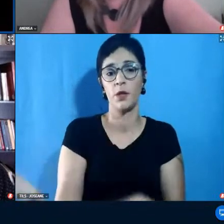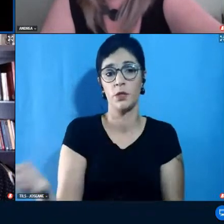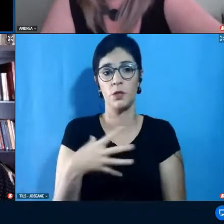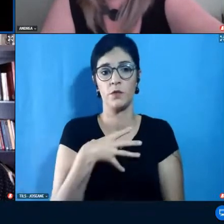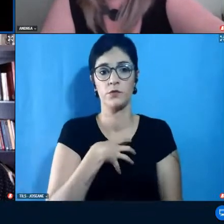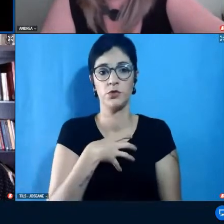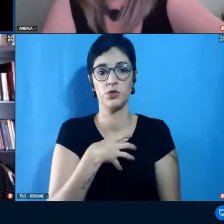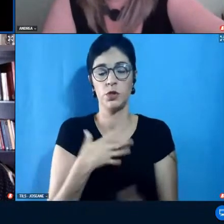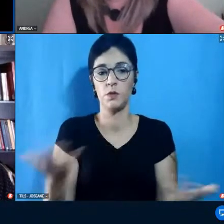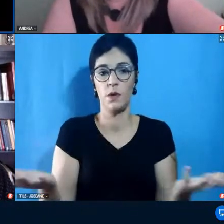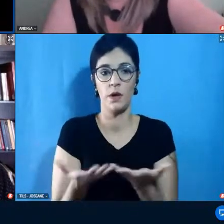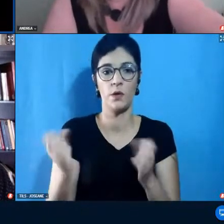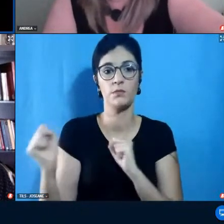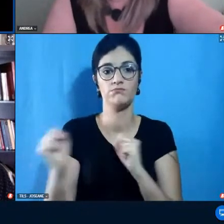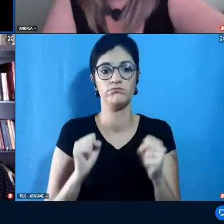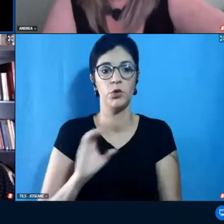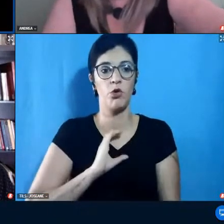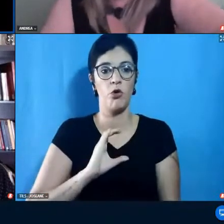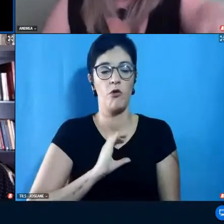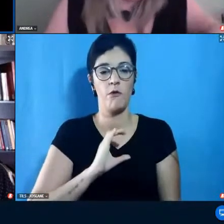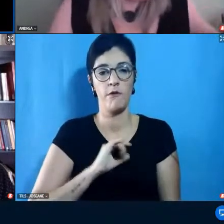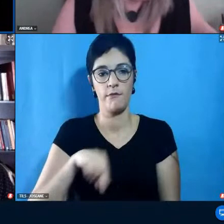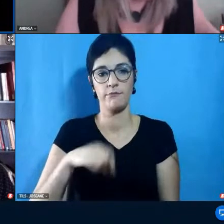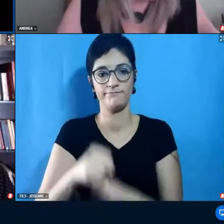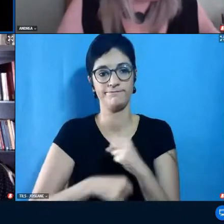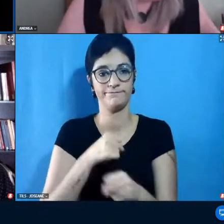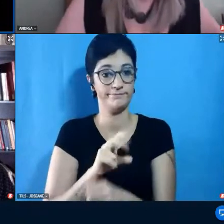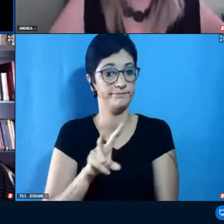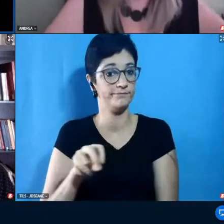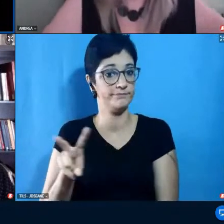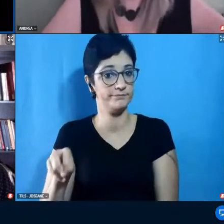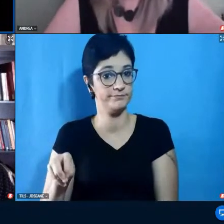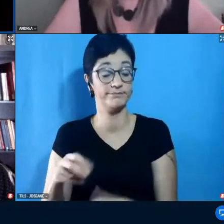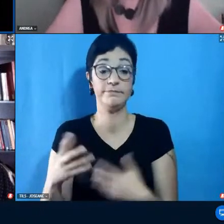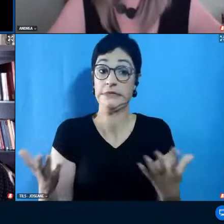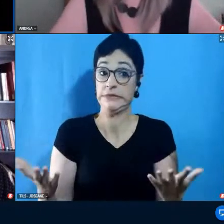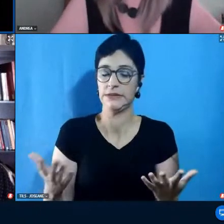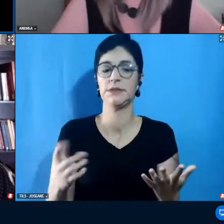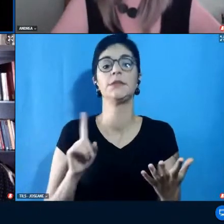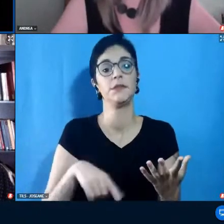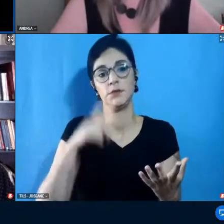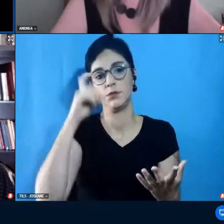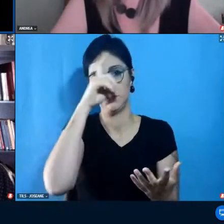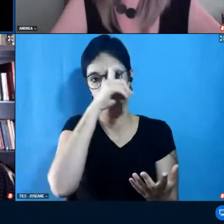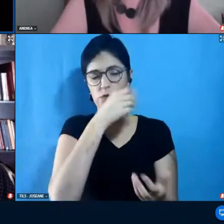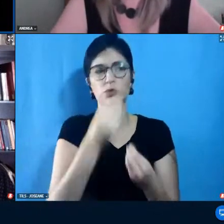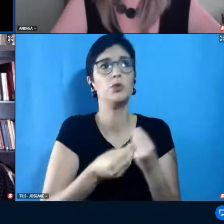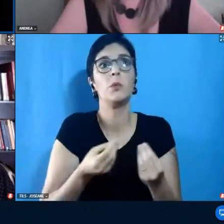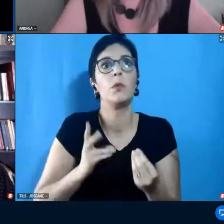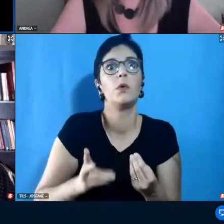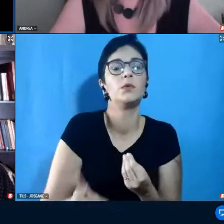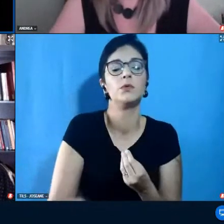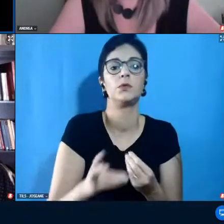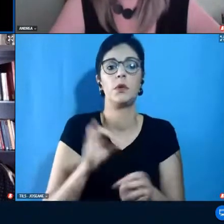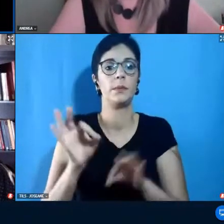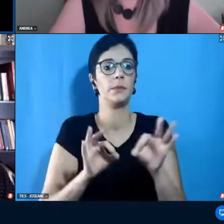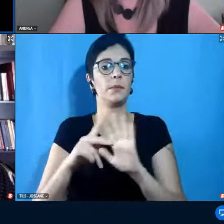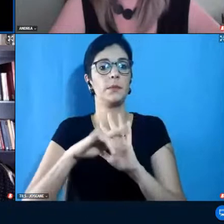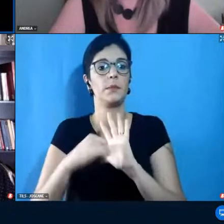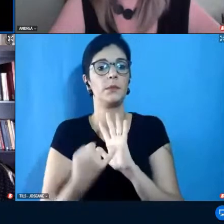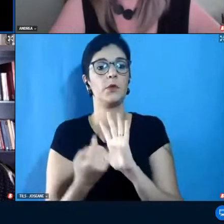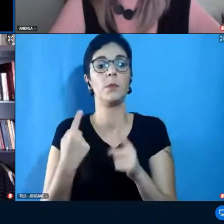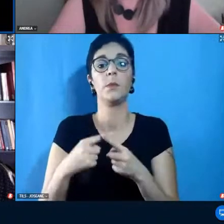para poder abordar o Coral durante esse ano. Eu queria lembrar que foi bem difícil continuar com o projeto, visto que